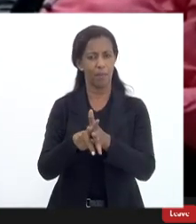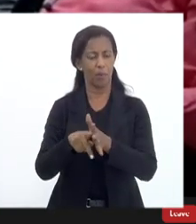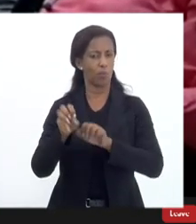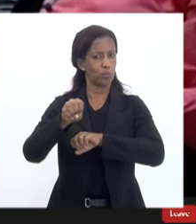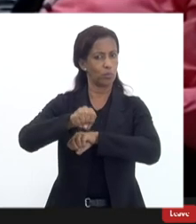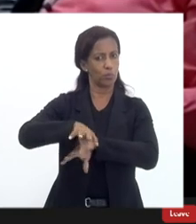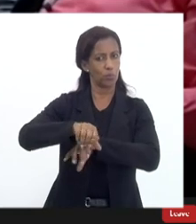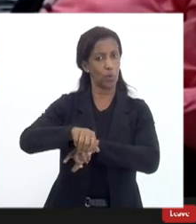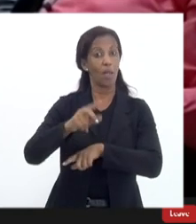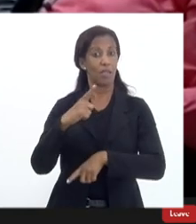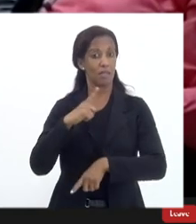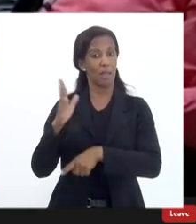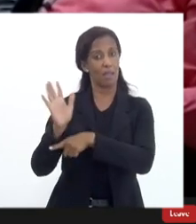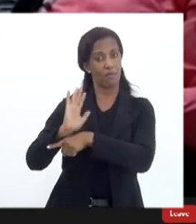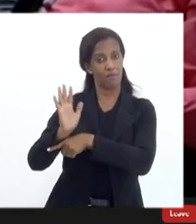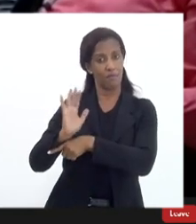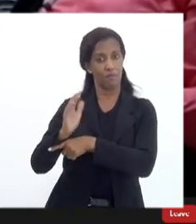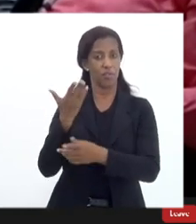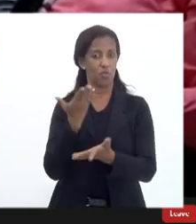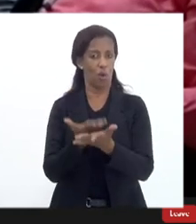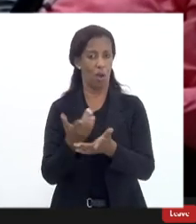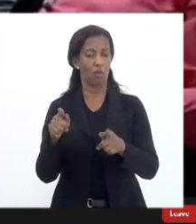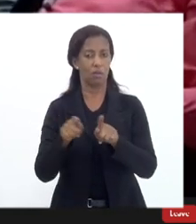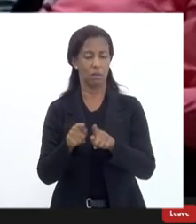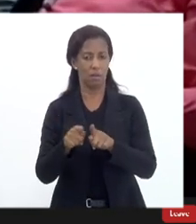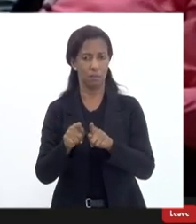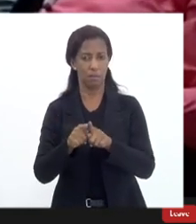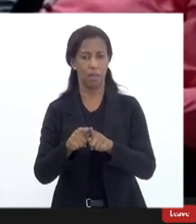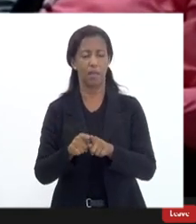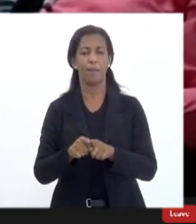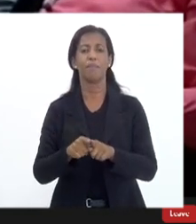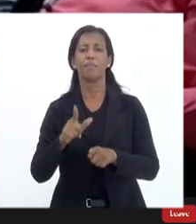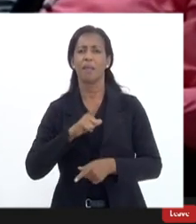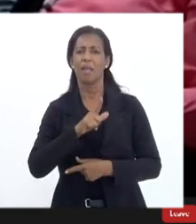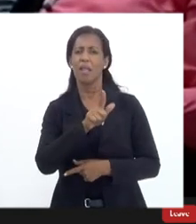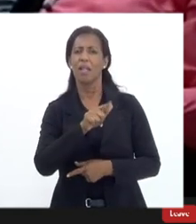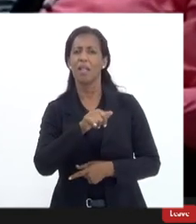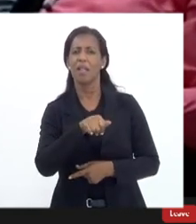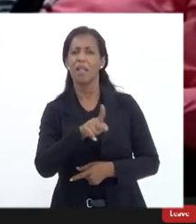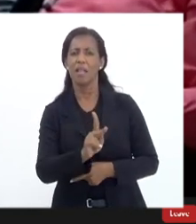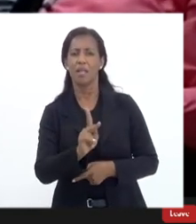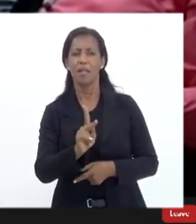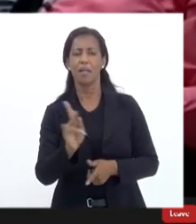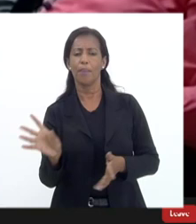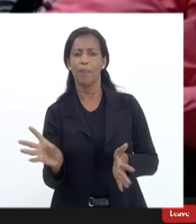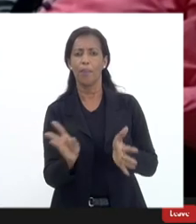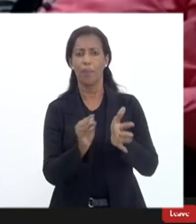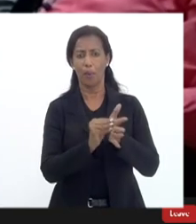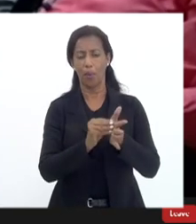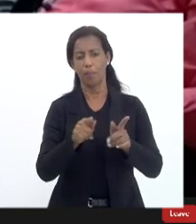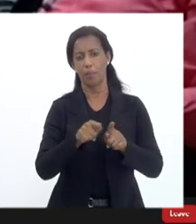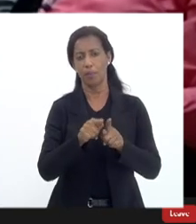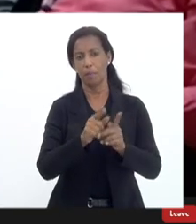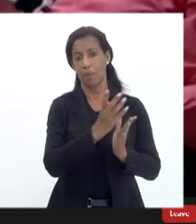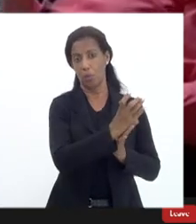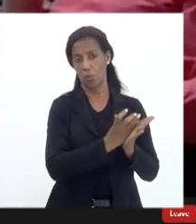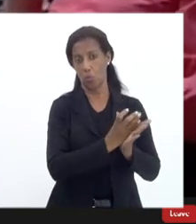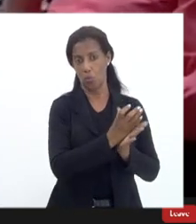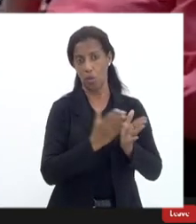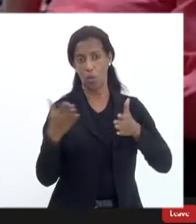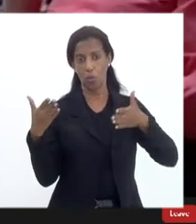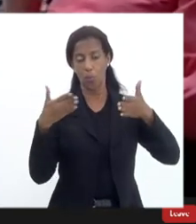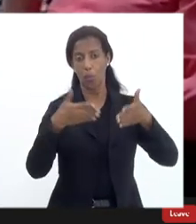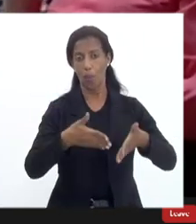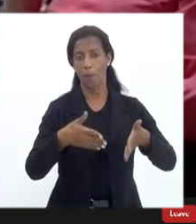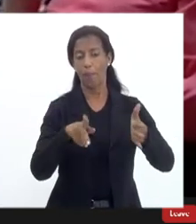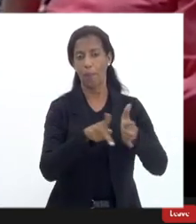e videoaulas, disponibilizando assim, um conteúdo baseado no currículo essencializado